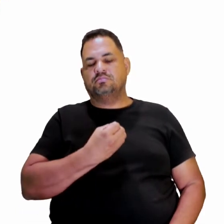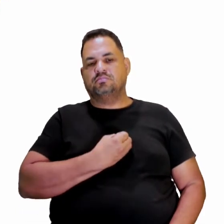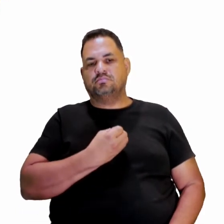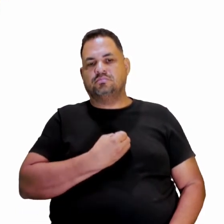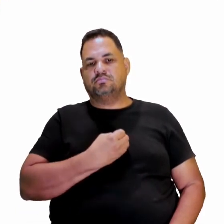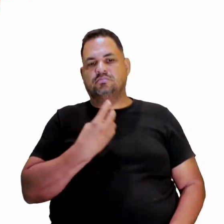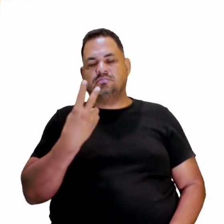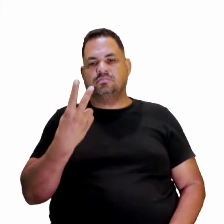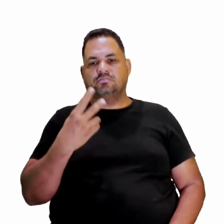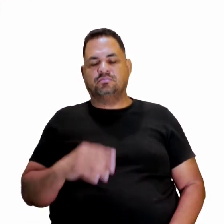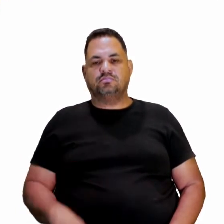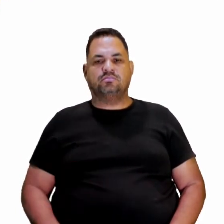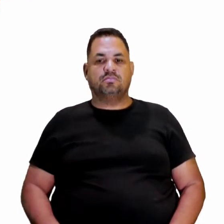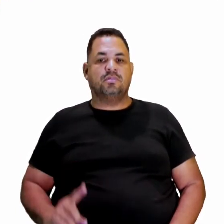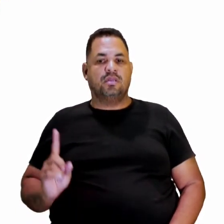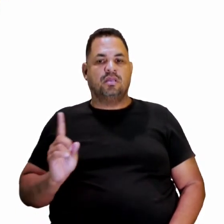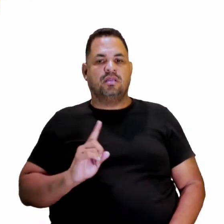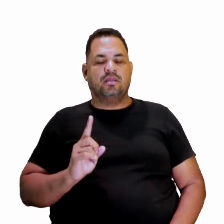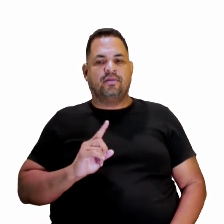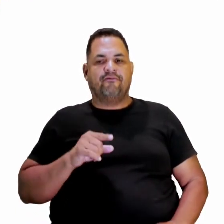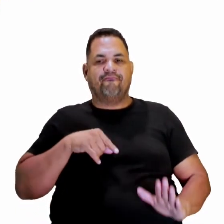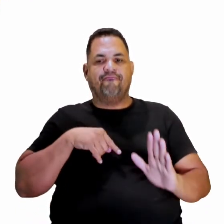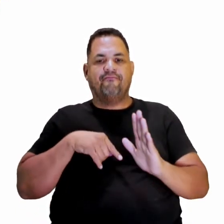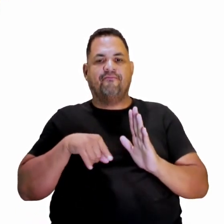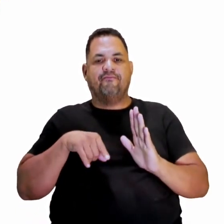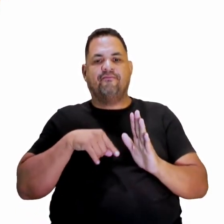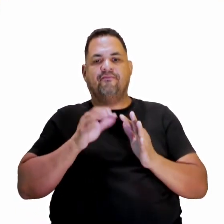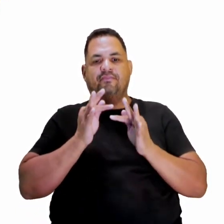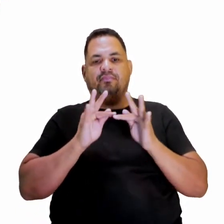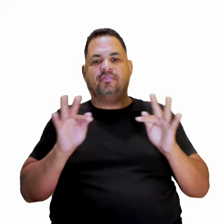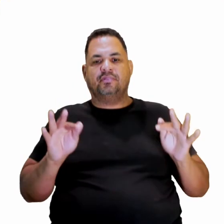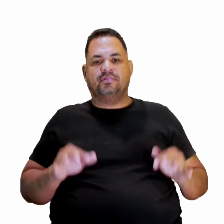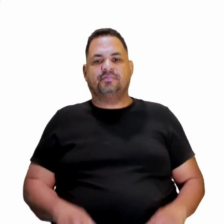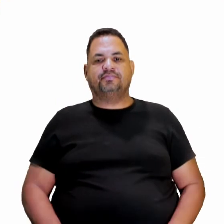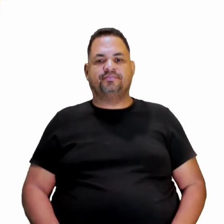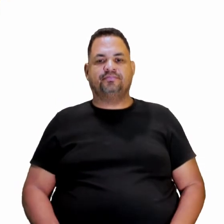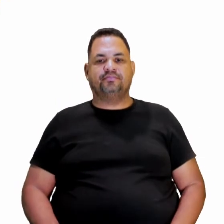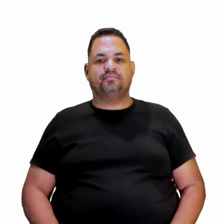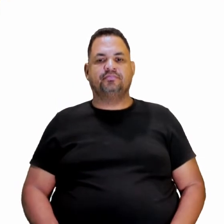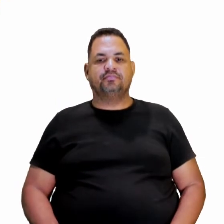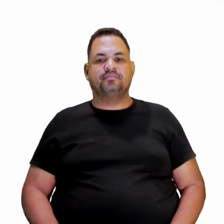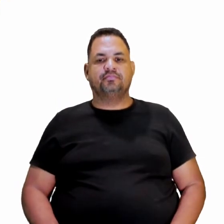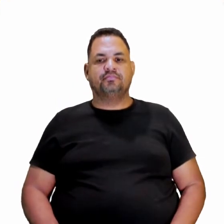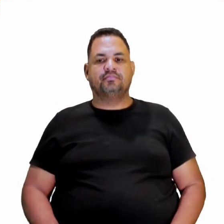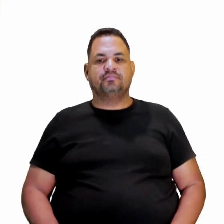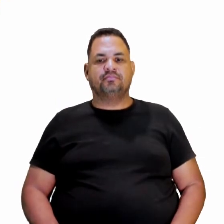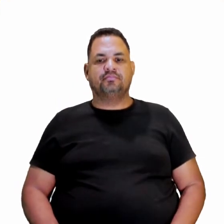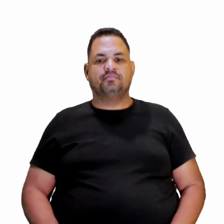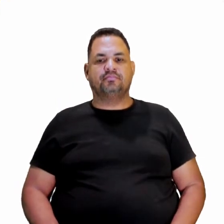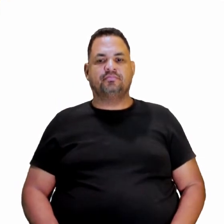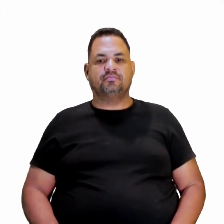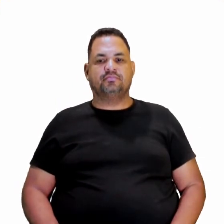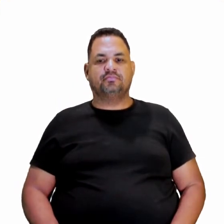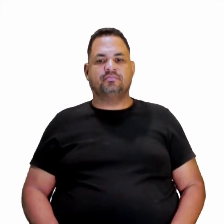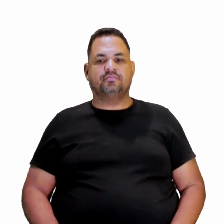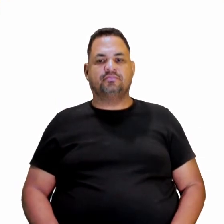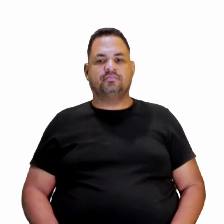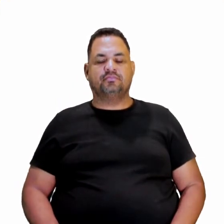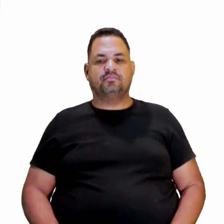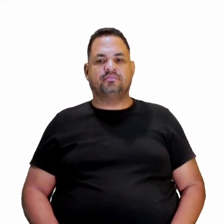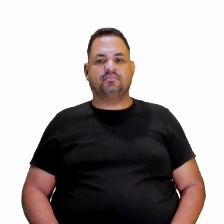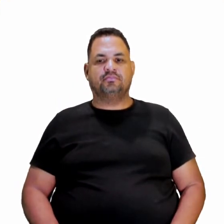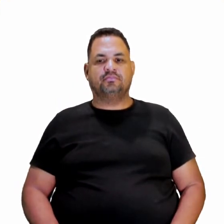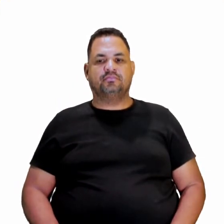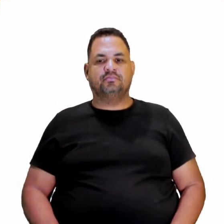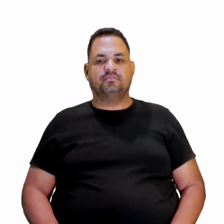na negativa? Ficaria como? Eu vou fazer aqui do lado. I didn't. Na negativa ainda é